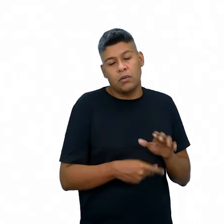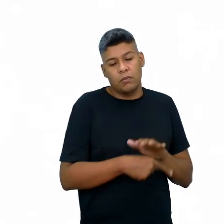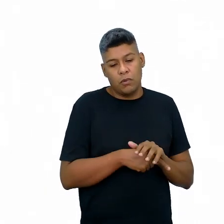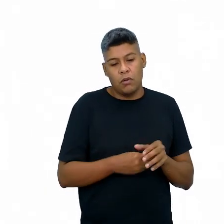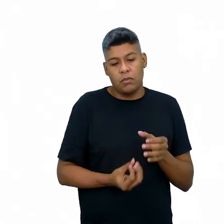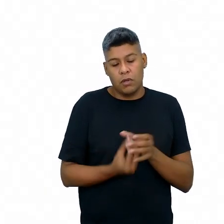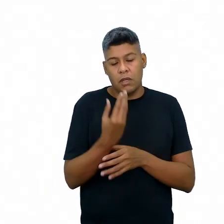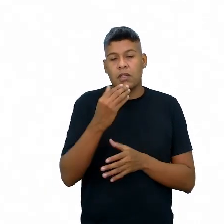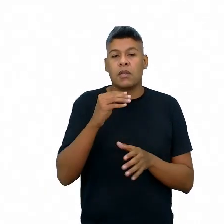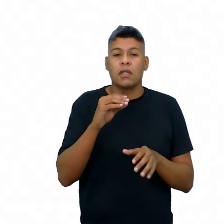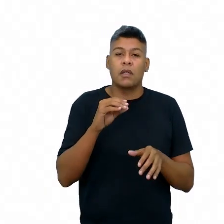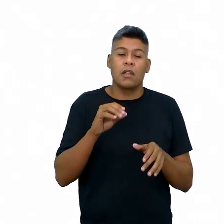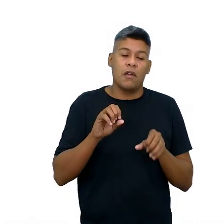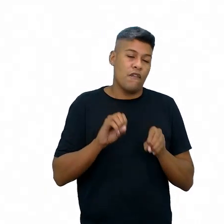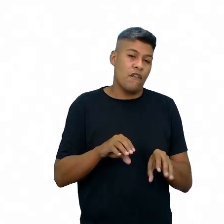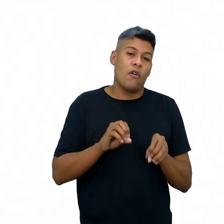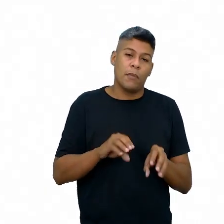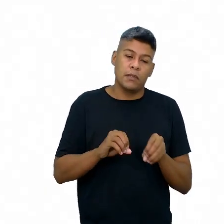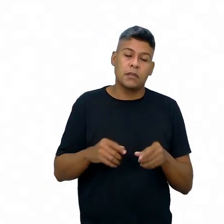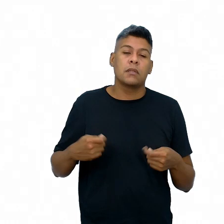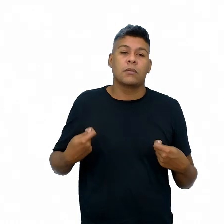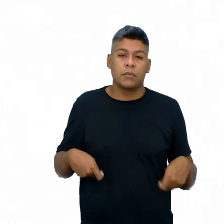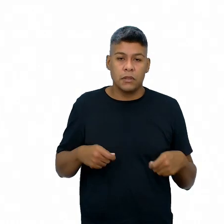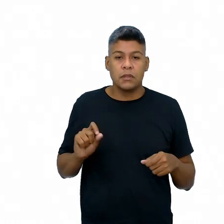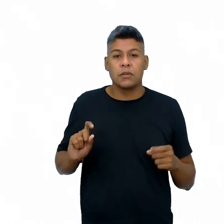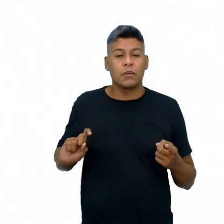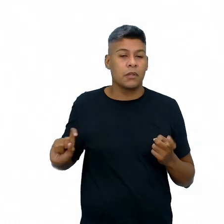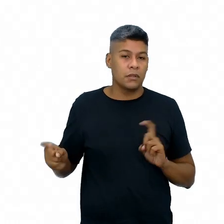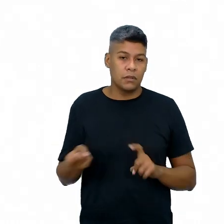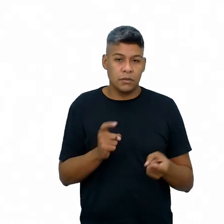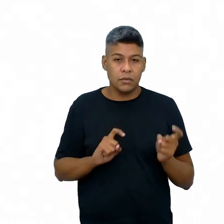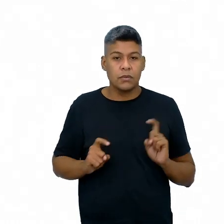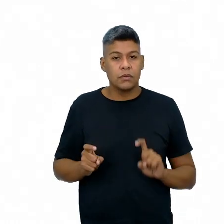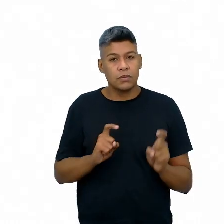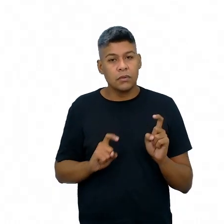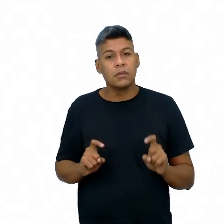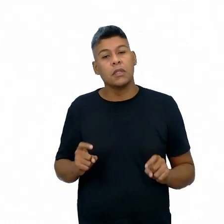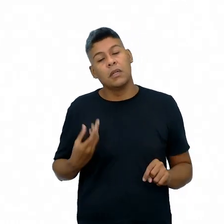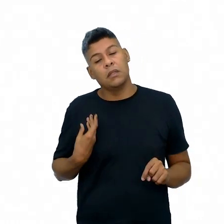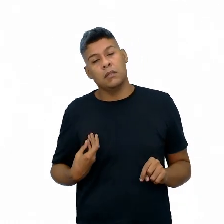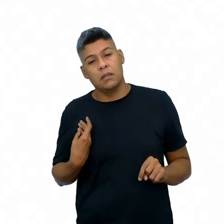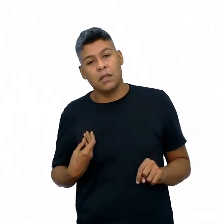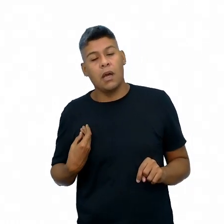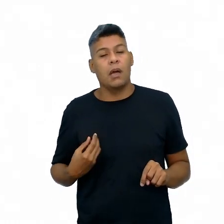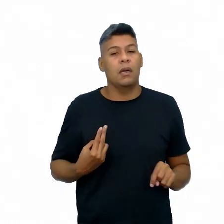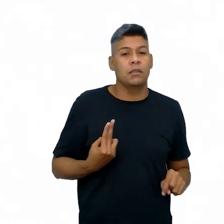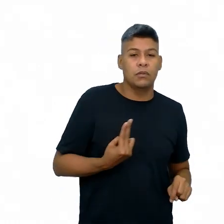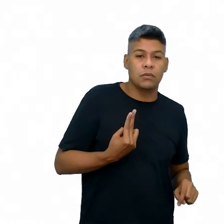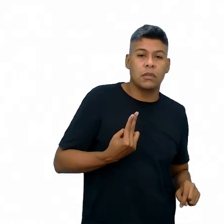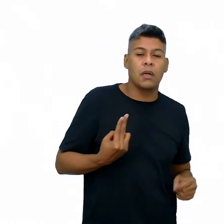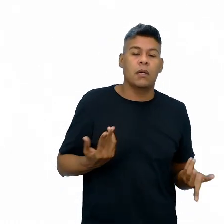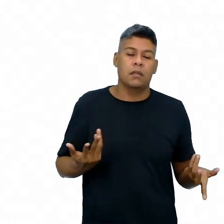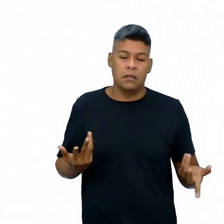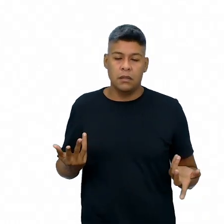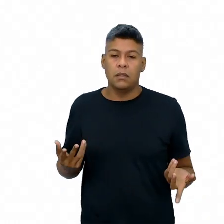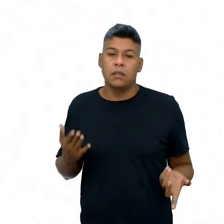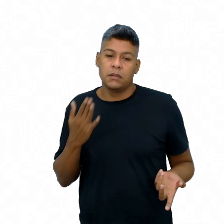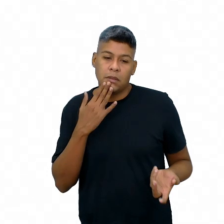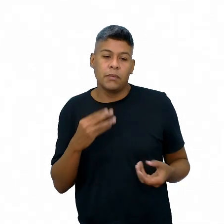de formação. É um momento em que é necessário discutir se aplica, não aplica, como estamos, né,